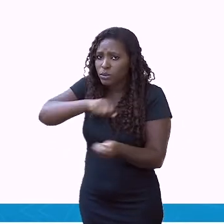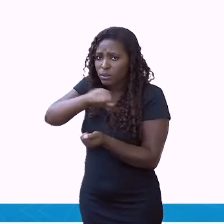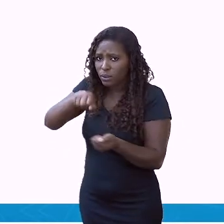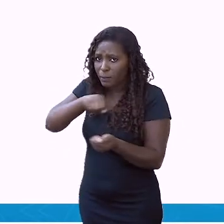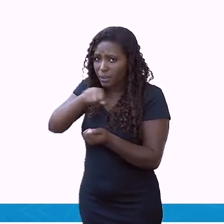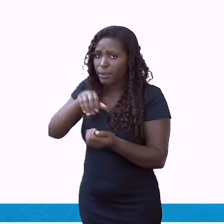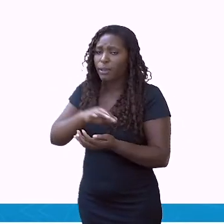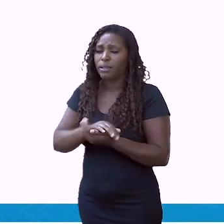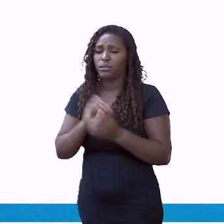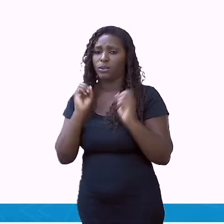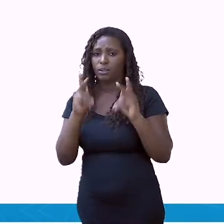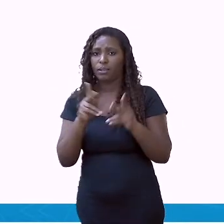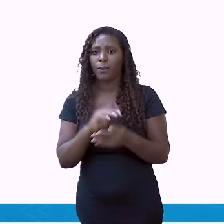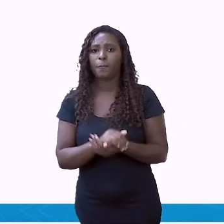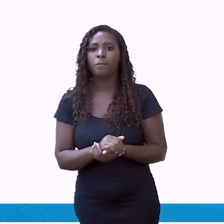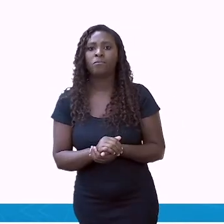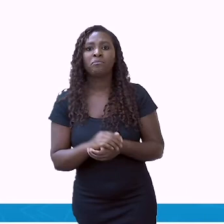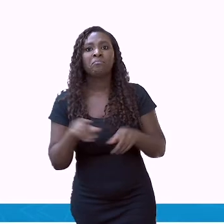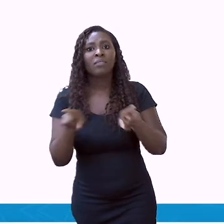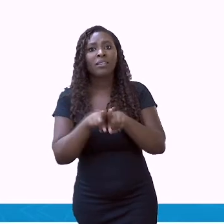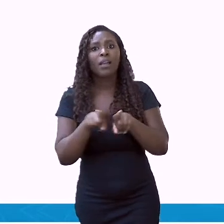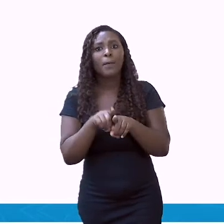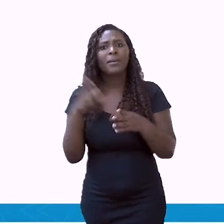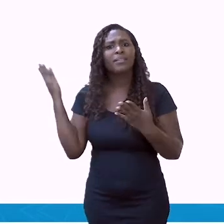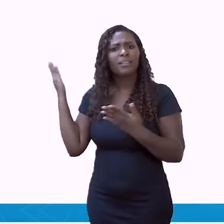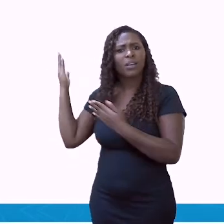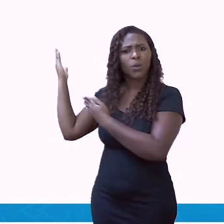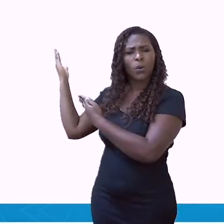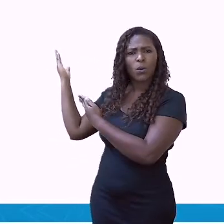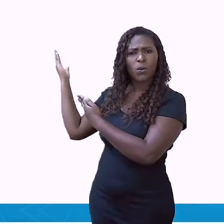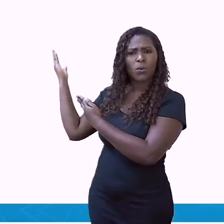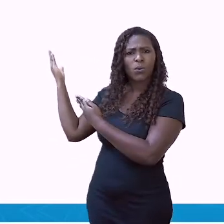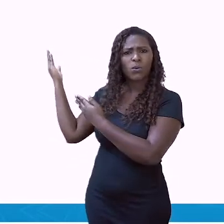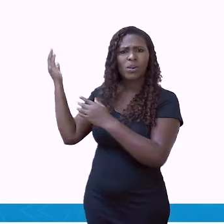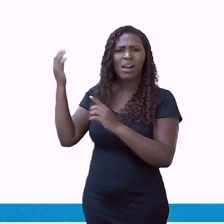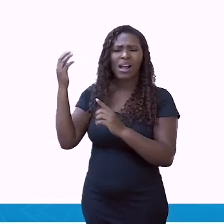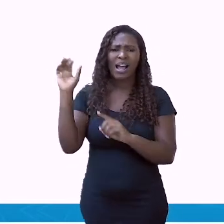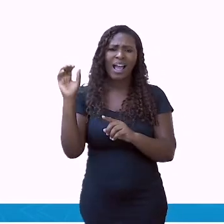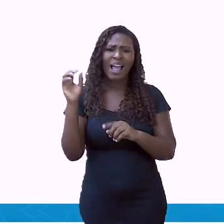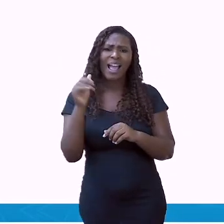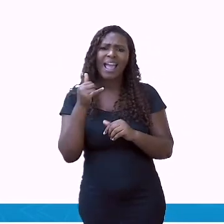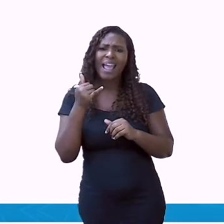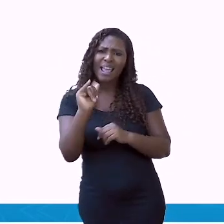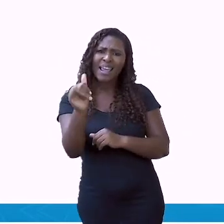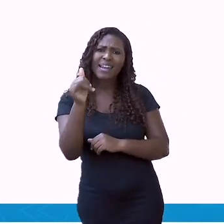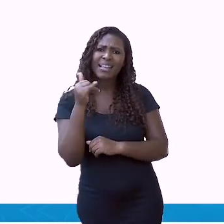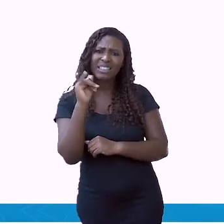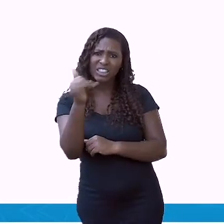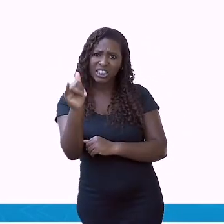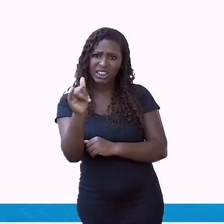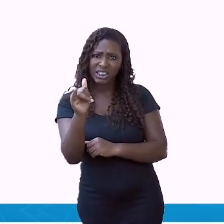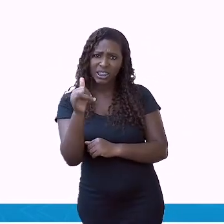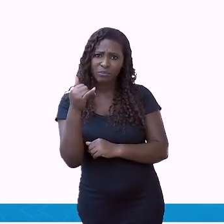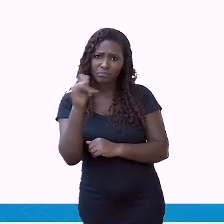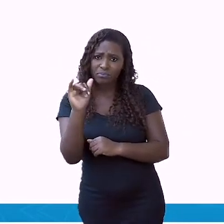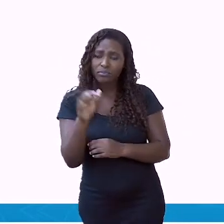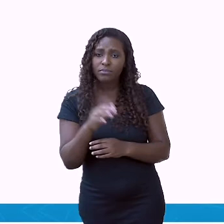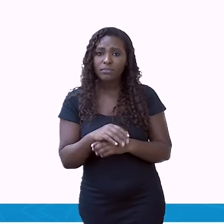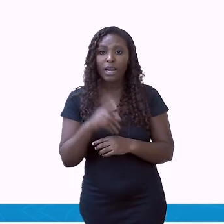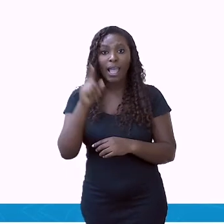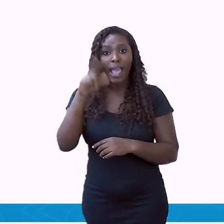e a gasolina, todas essas são de cogeração fóssil, quer dizer,